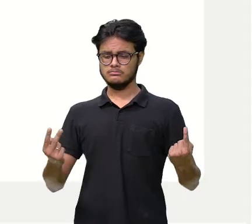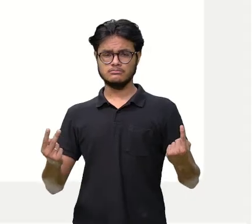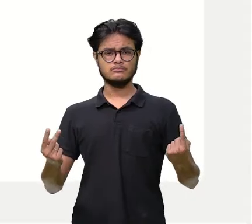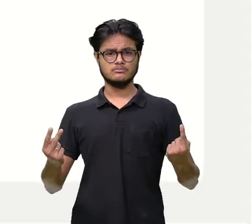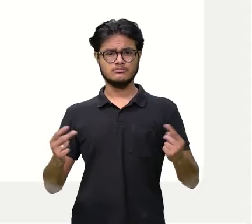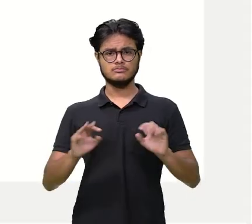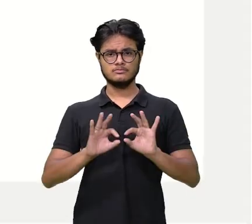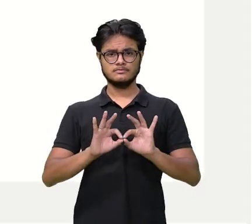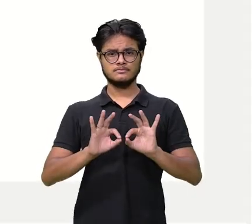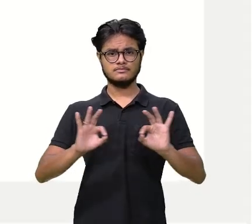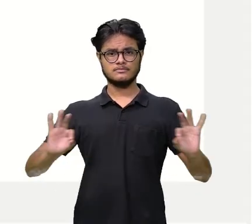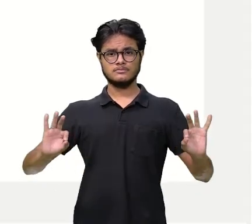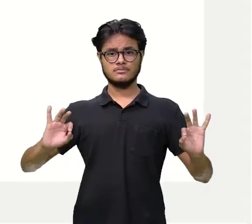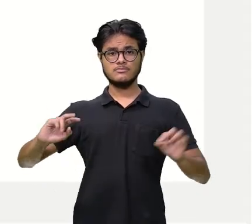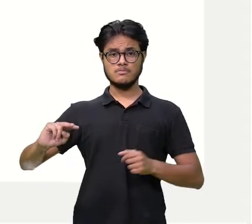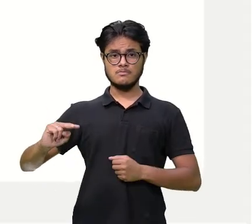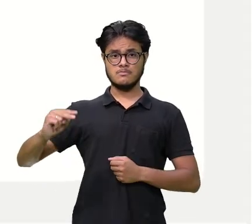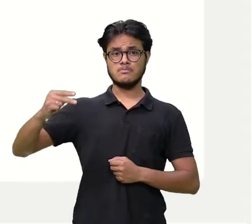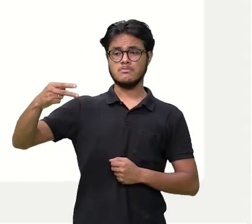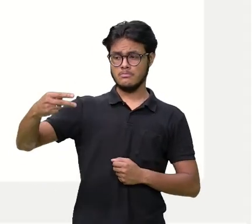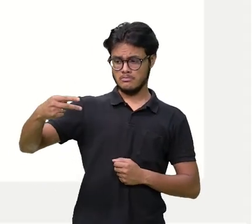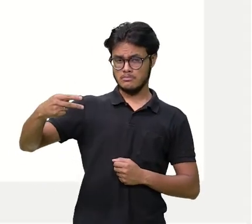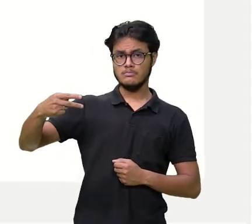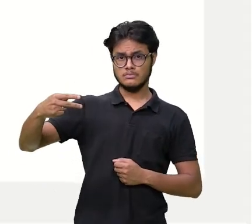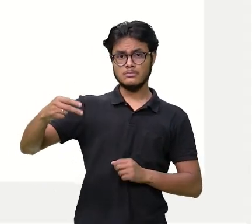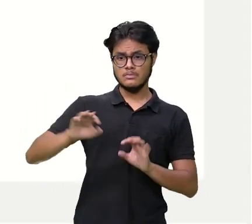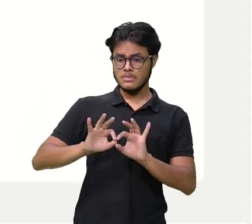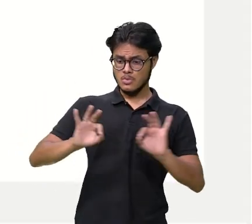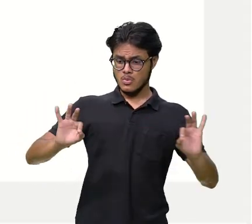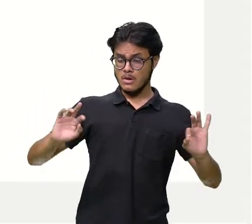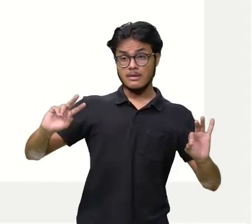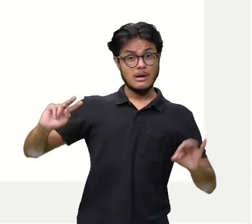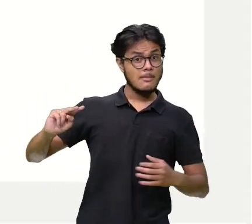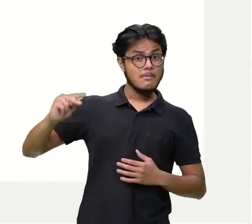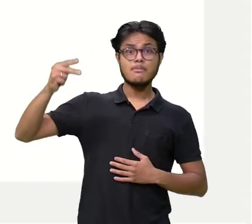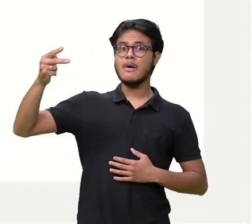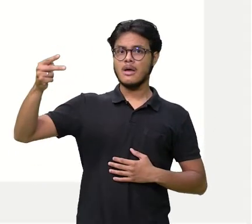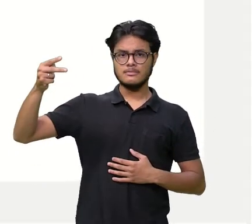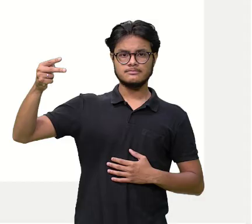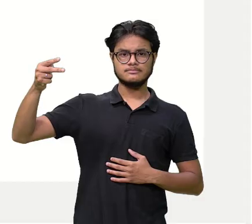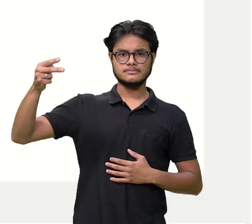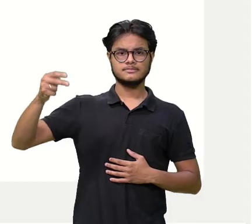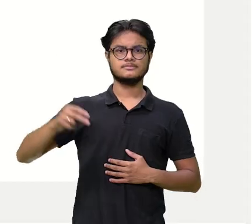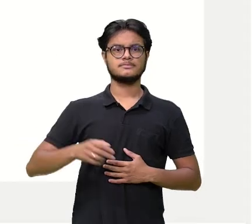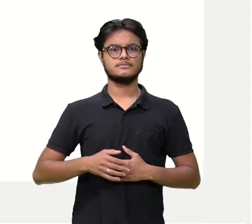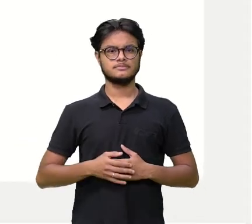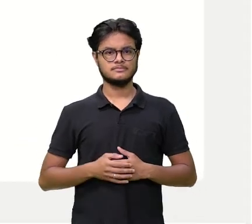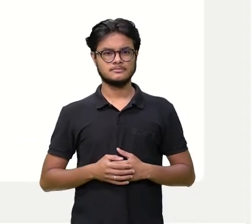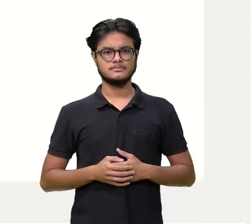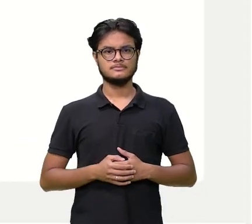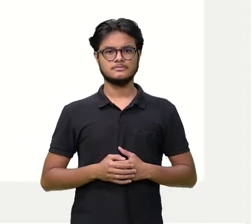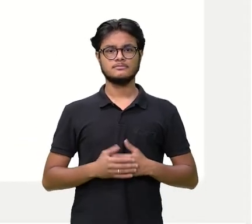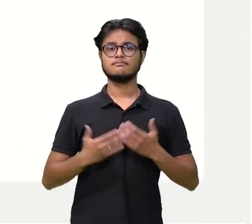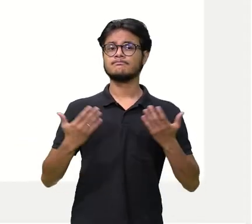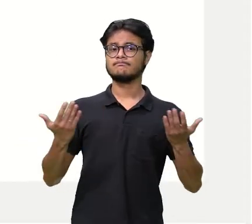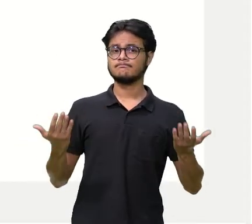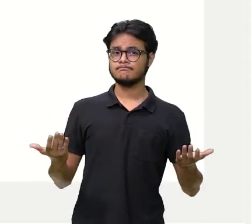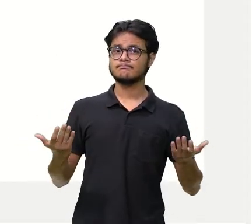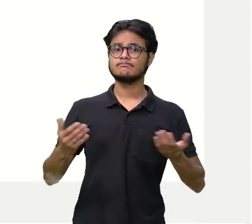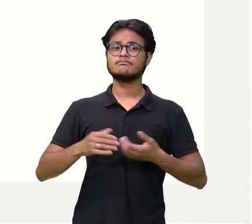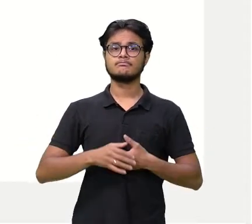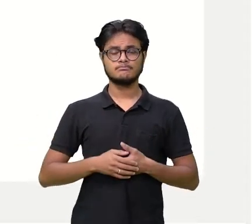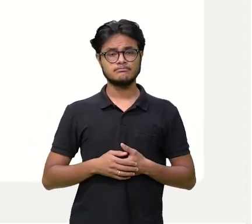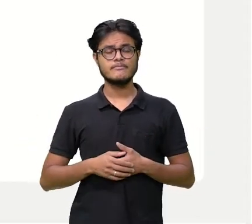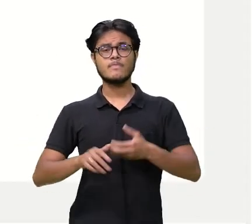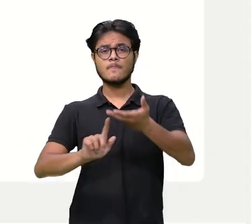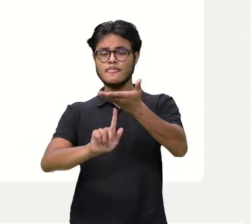corpos 1 e 2, né, se R é a distância original entre os corpos 1 e 2, ao